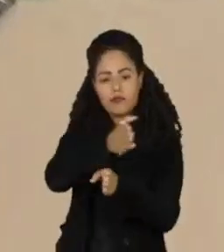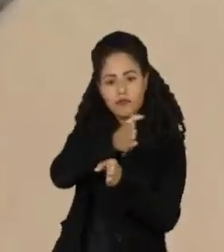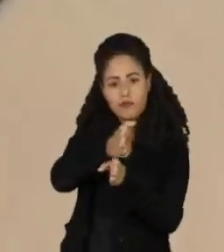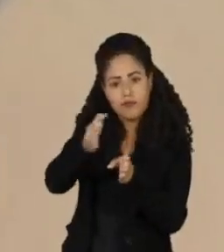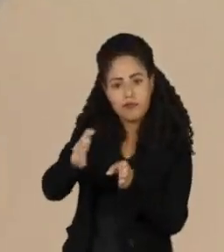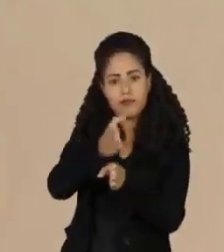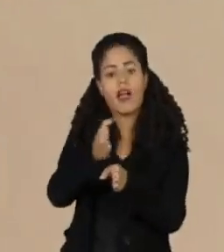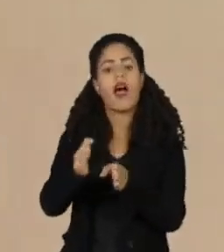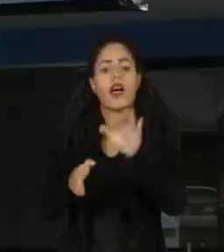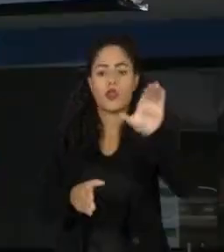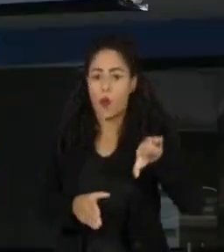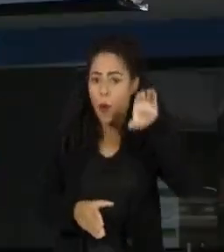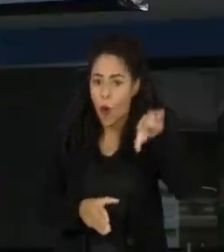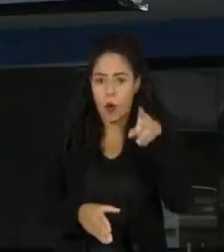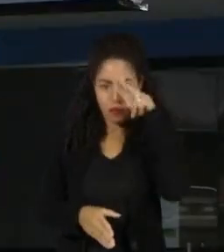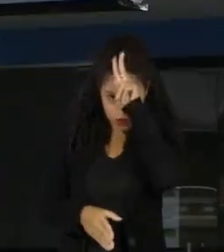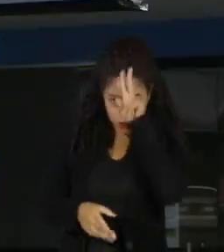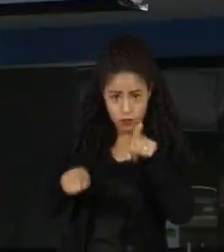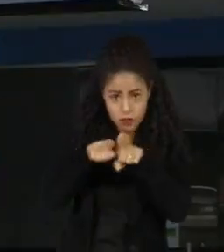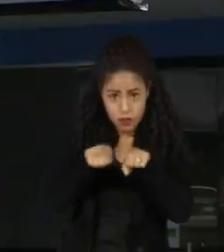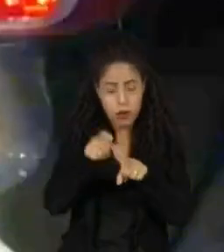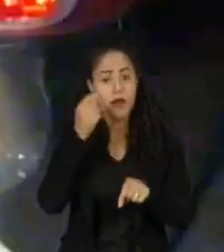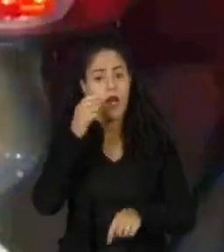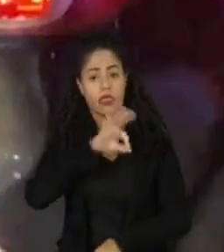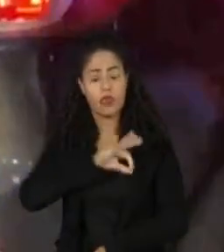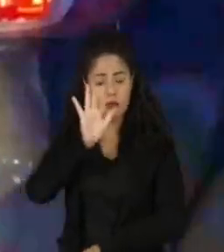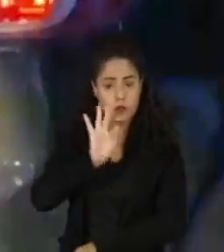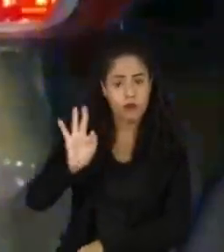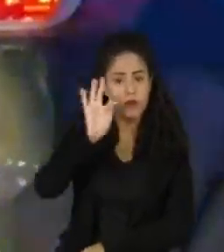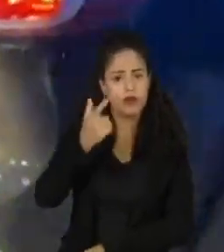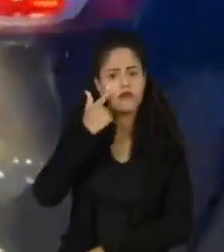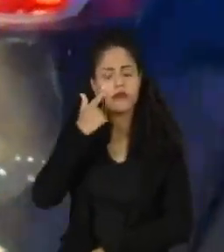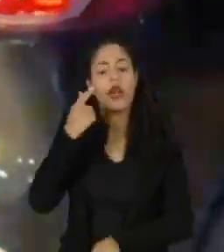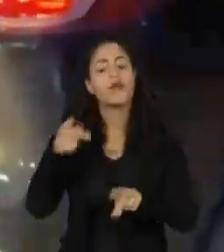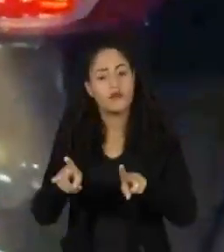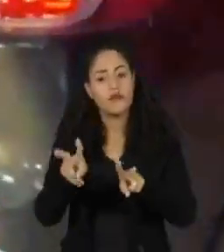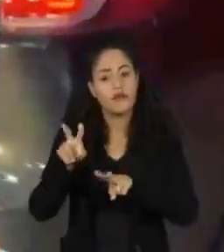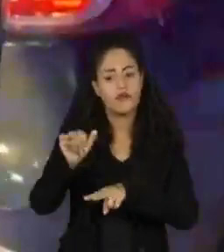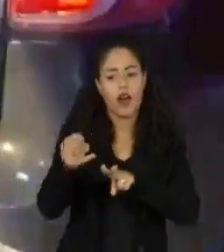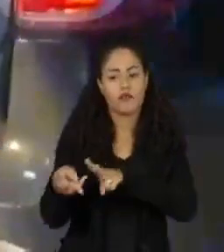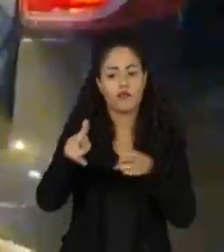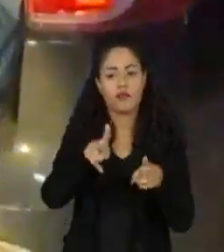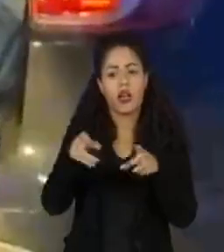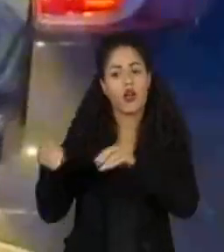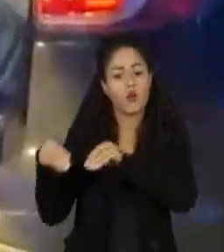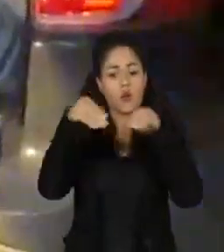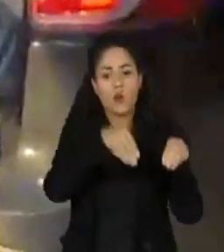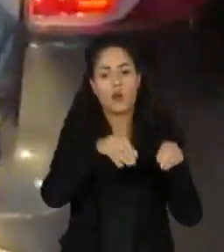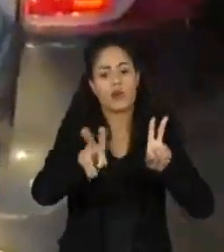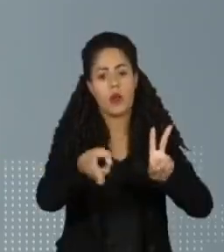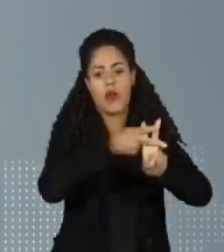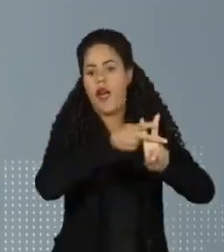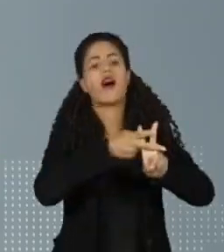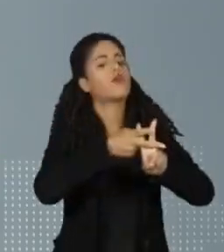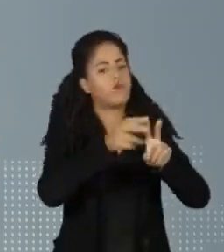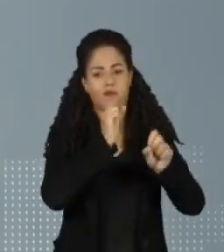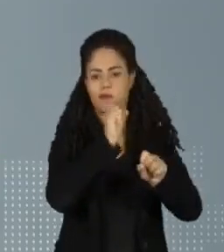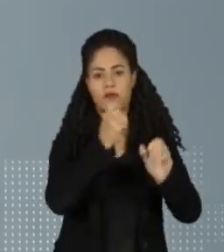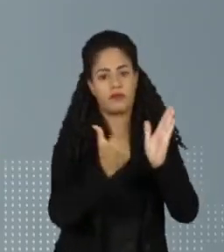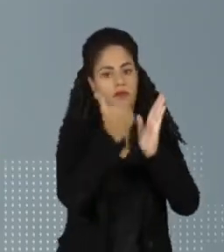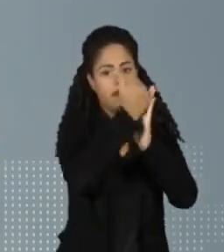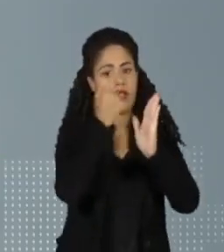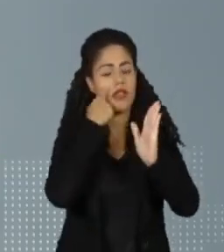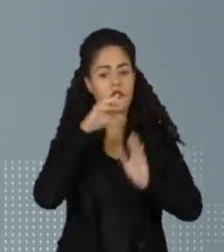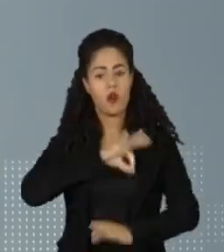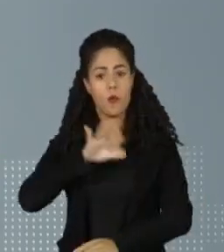Brasil com Colômbia e Peru. A Polícia Federal afirmou que ele deve ser transferido para uma penitenciária de segurança máxima. Segundo a